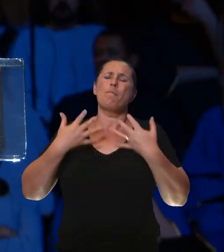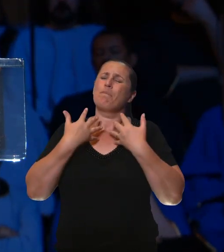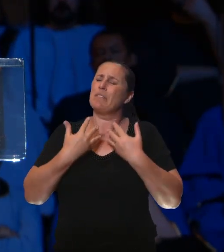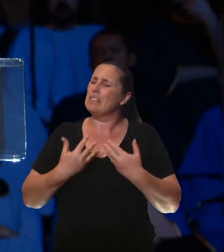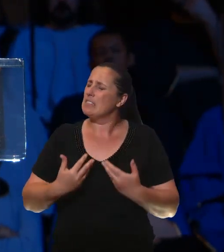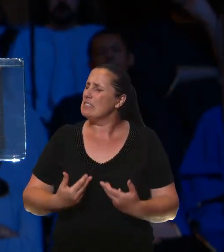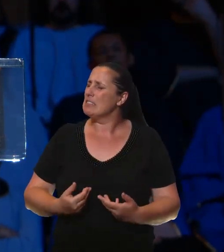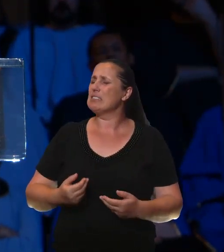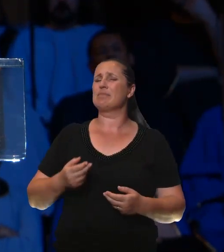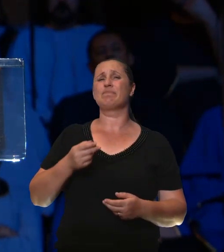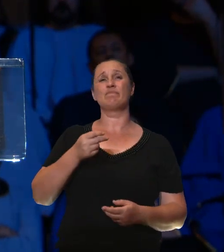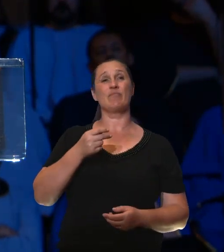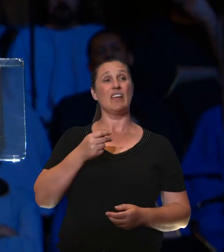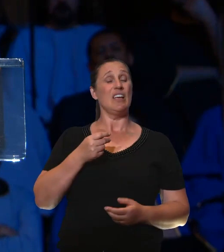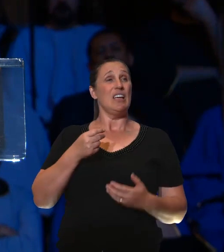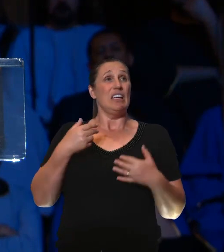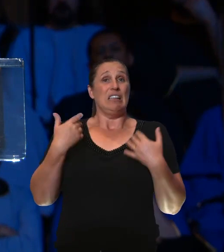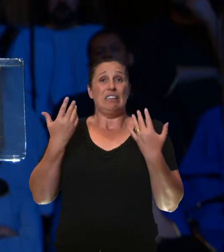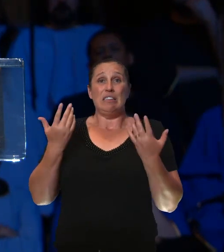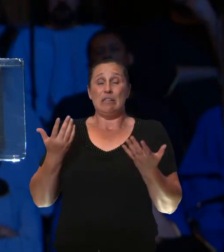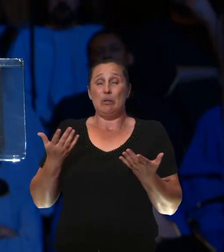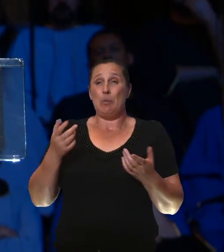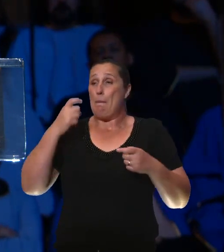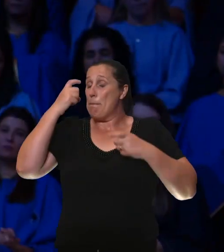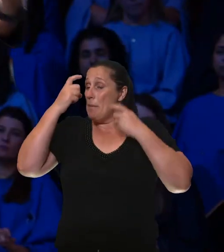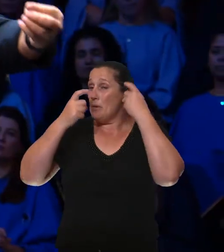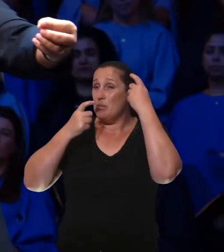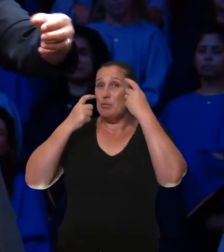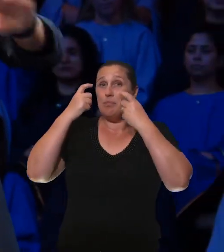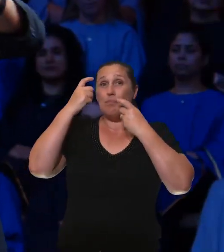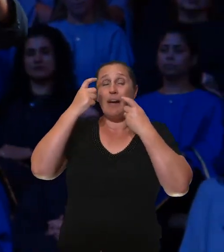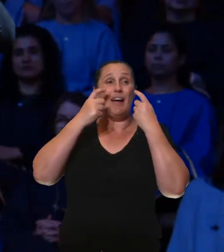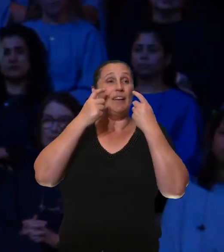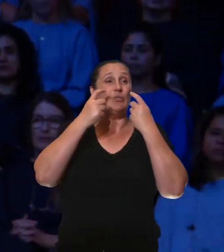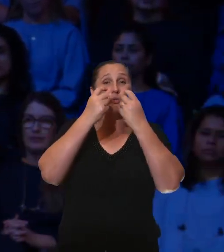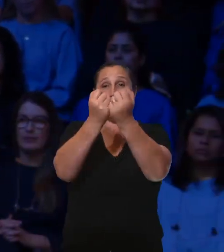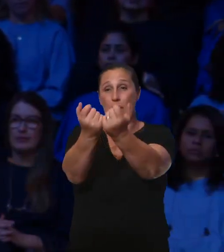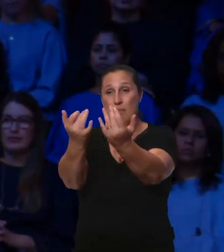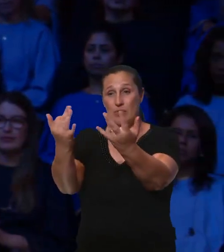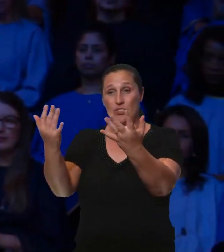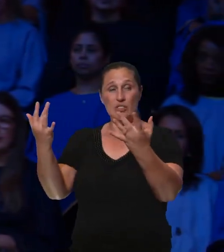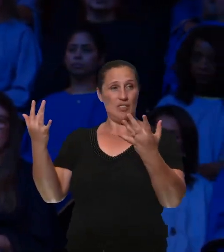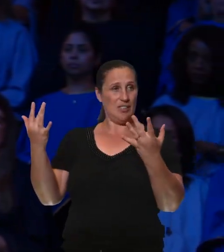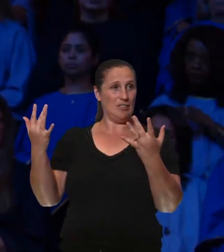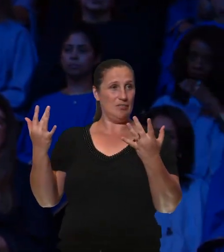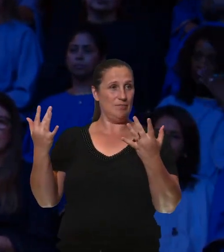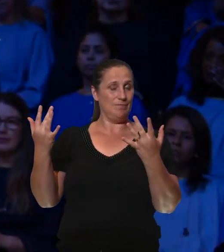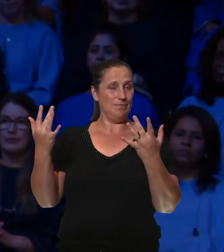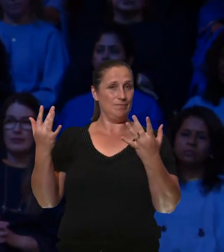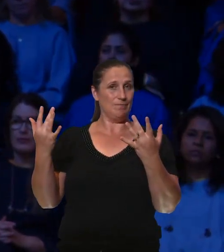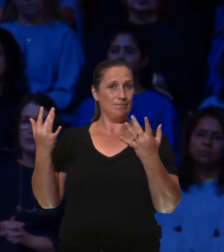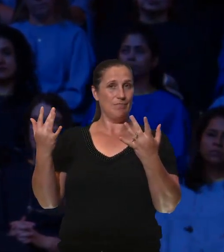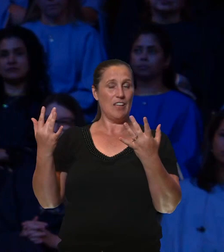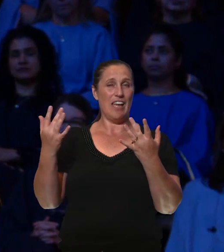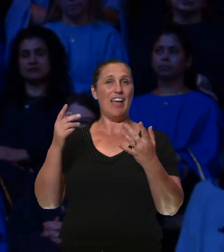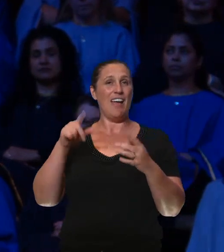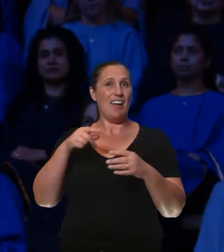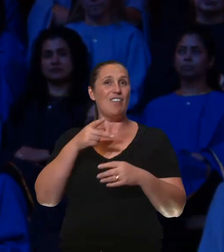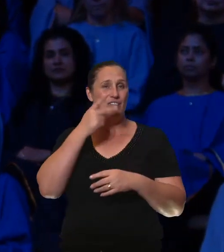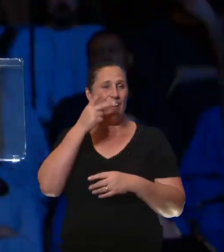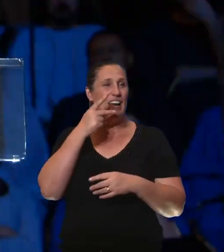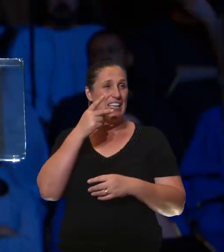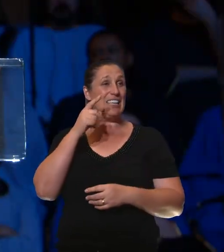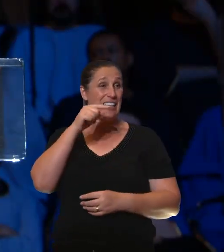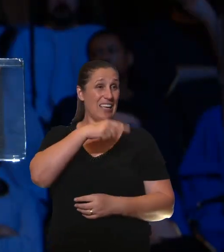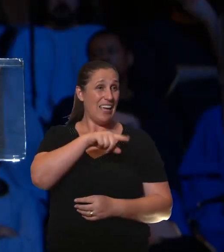e falar uma preocupação com a multidão, na realidade era falar do próprio